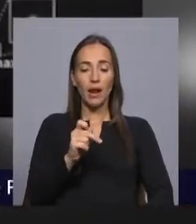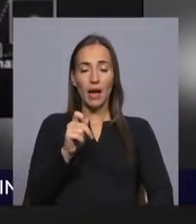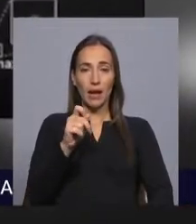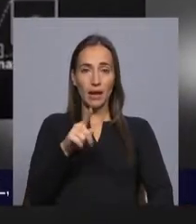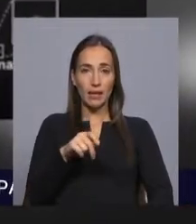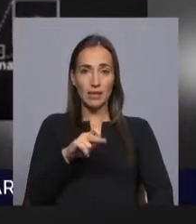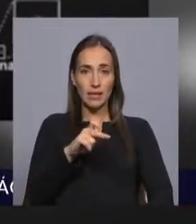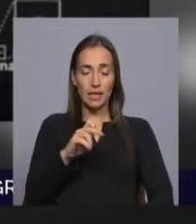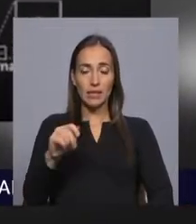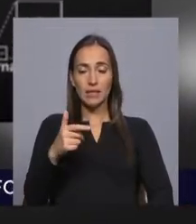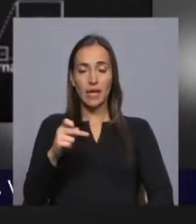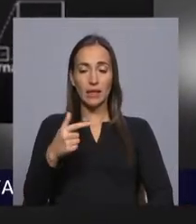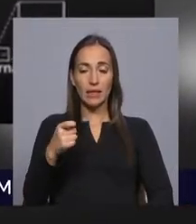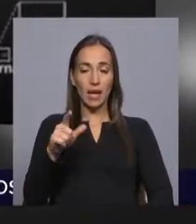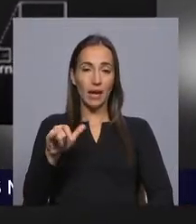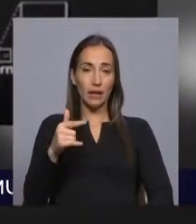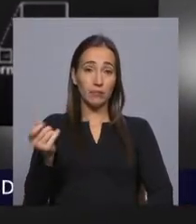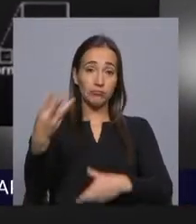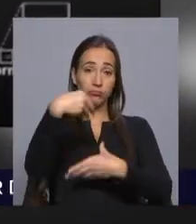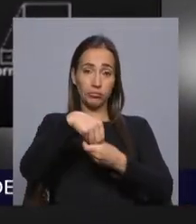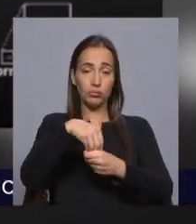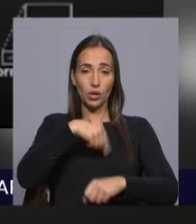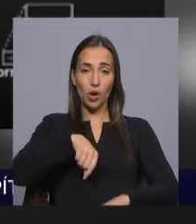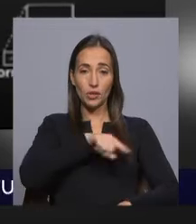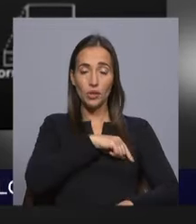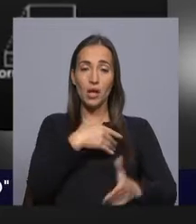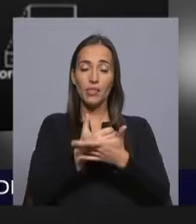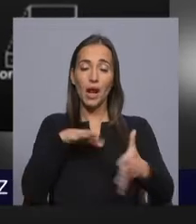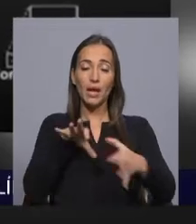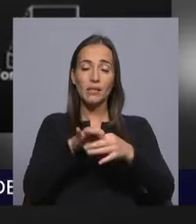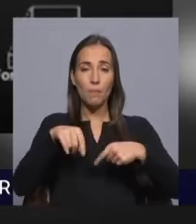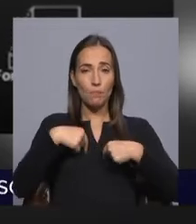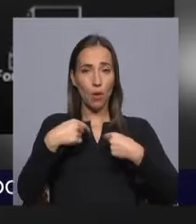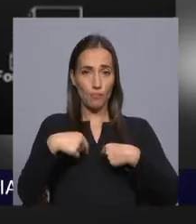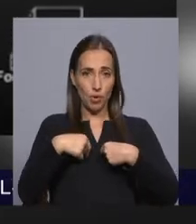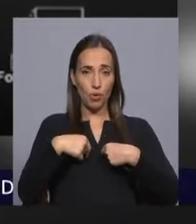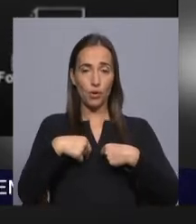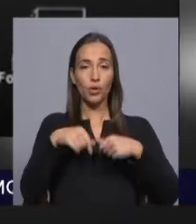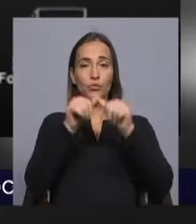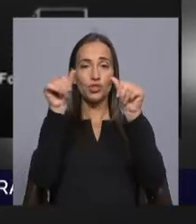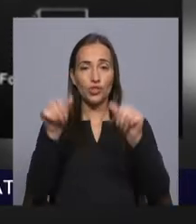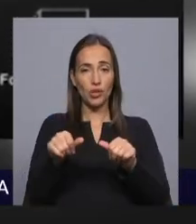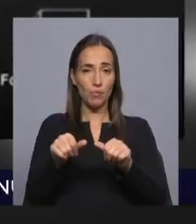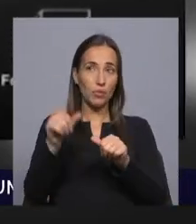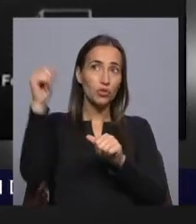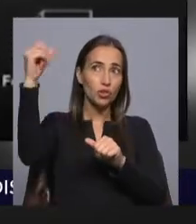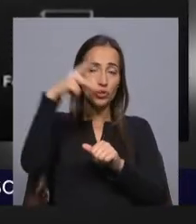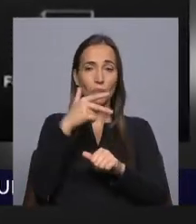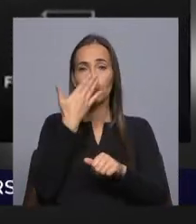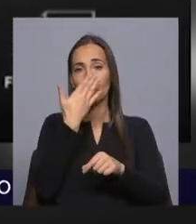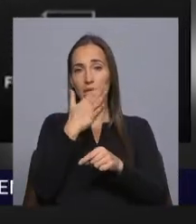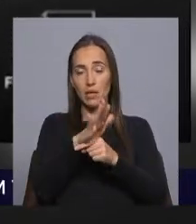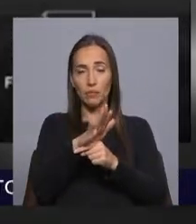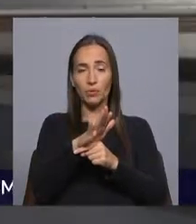e incorporadas na nossa própria. E isso tem uma relação com nós próprios, com o nosso próprio sistema solar. Vou-te dar um exemplo. Pensa-se